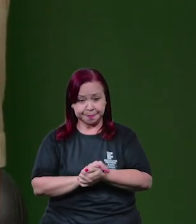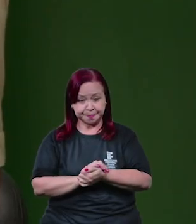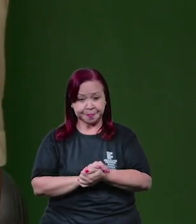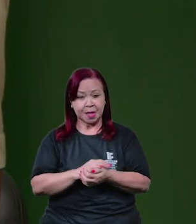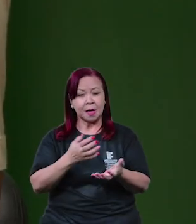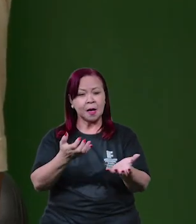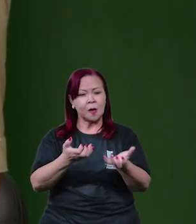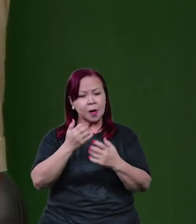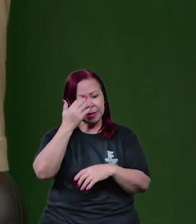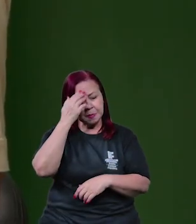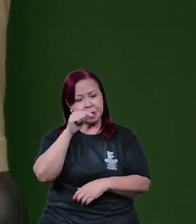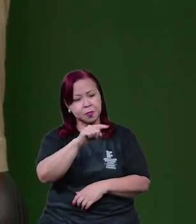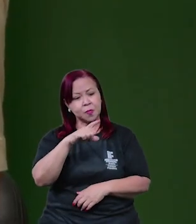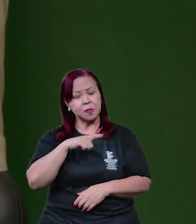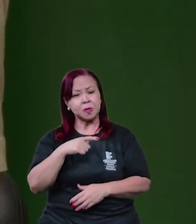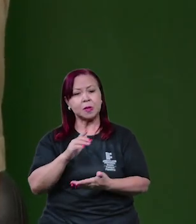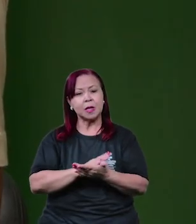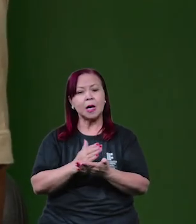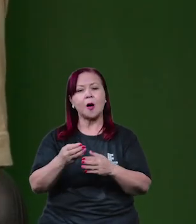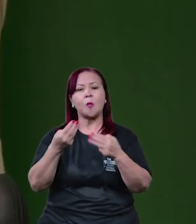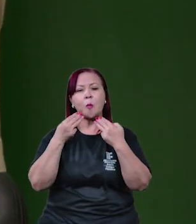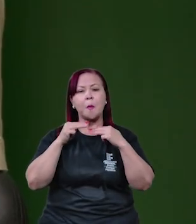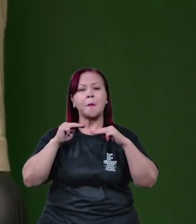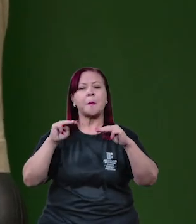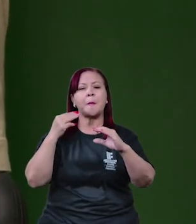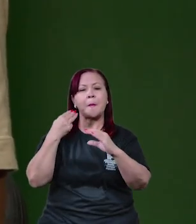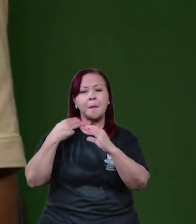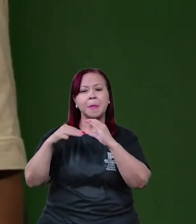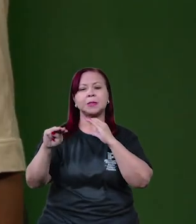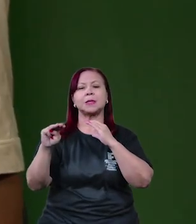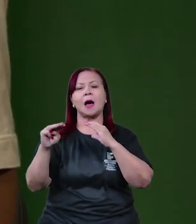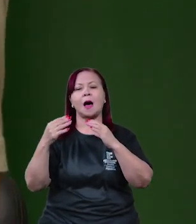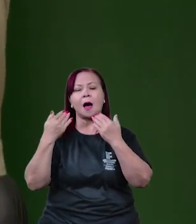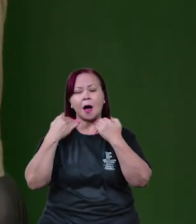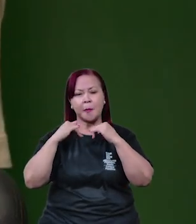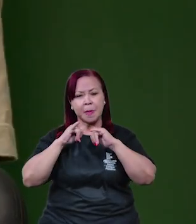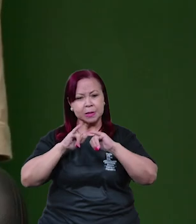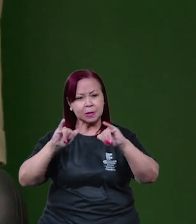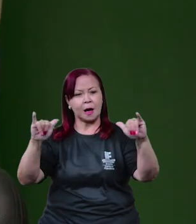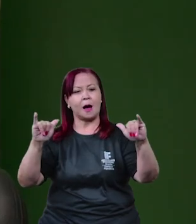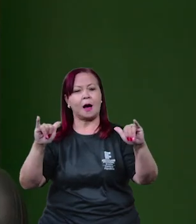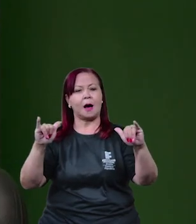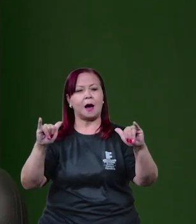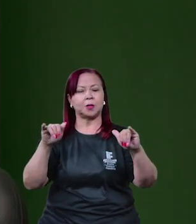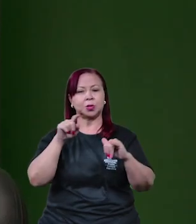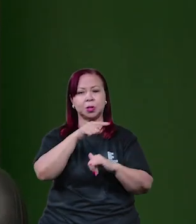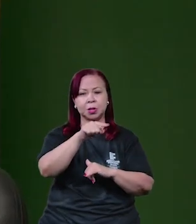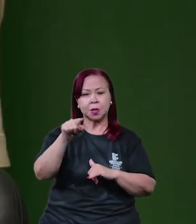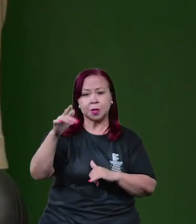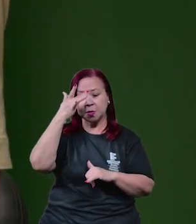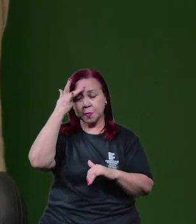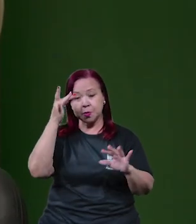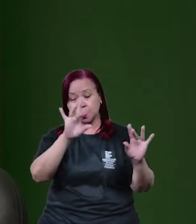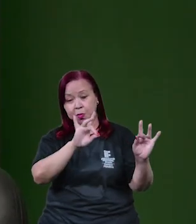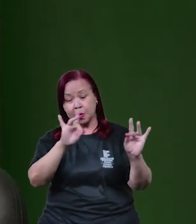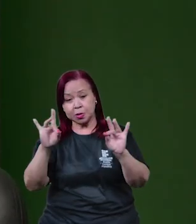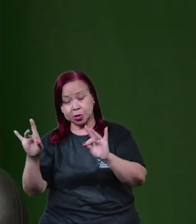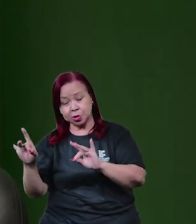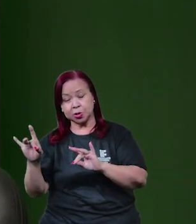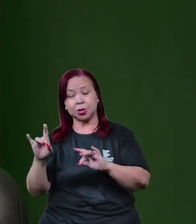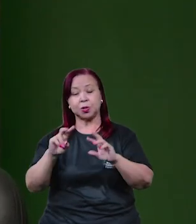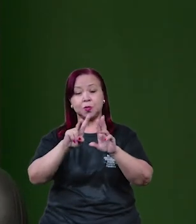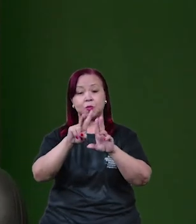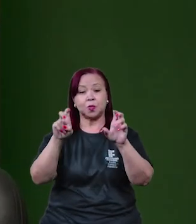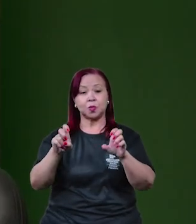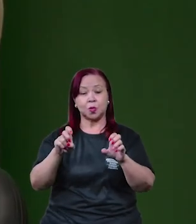queria saber se você tem alguma mensagem, assim, que você gostaria de deixar pra galera que tá assistindo aí sobre esse tema, assim,